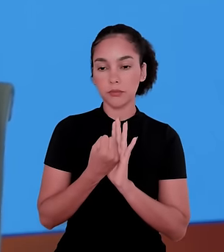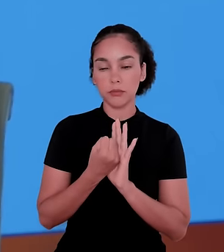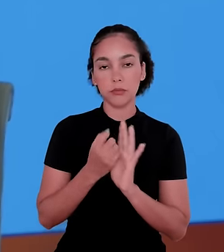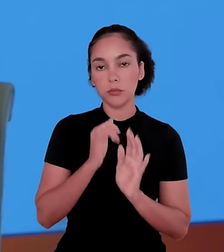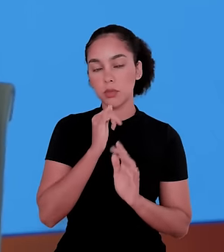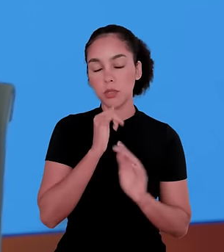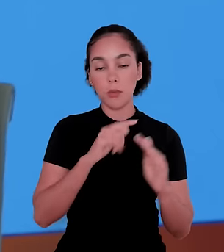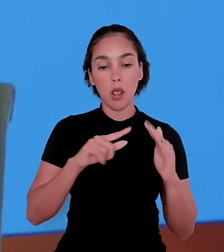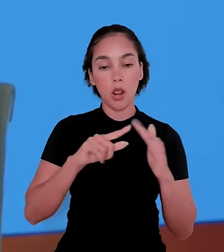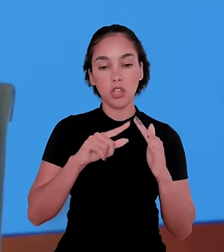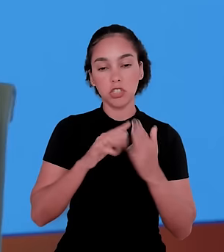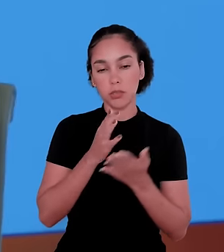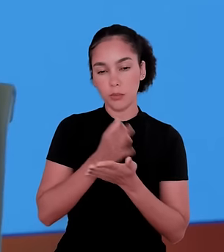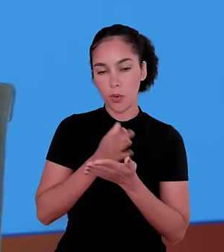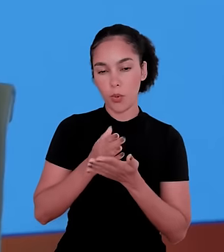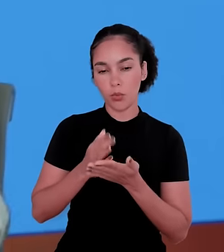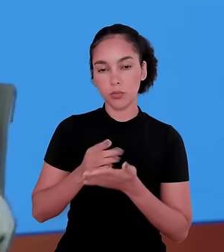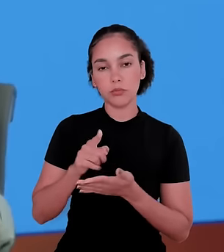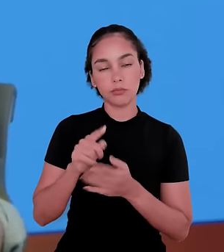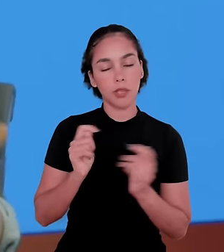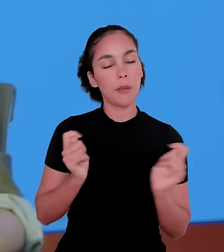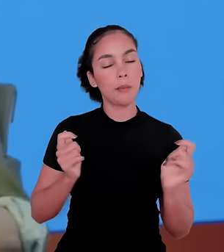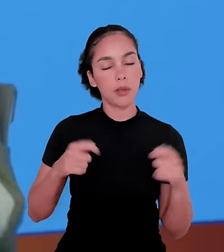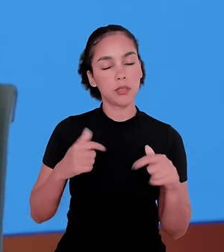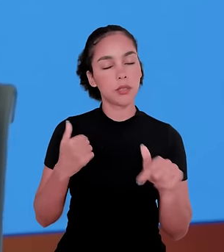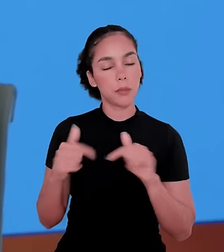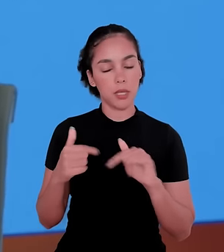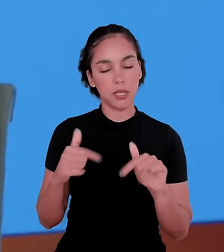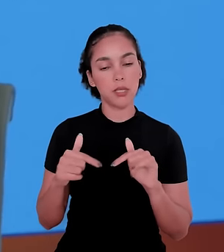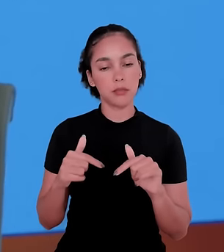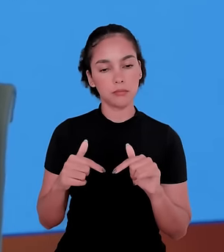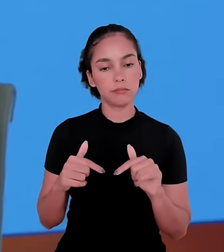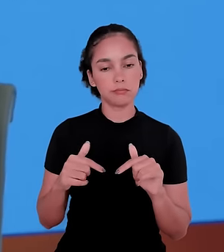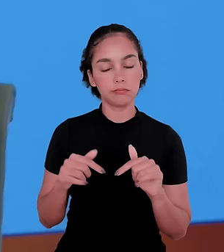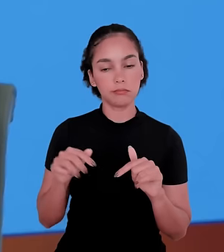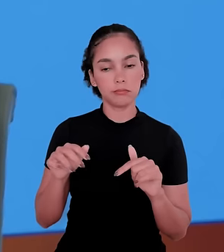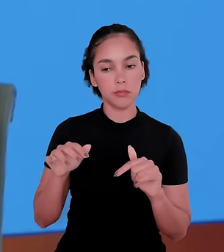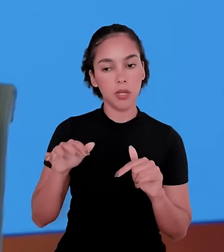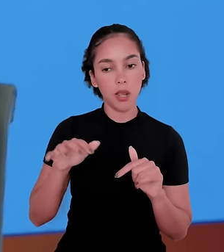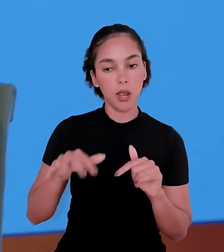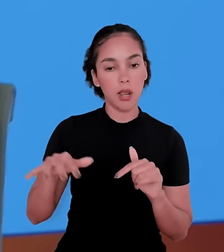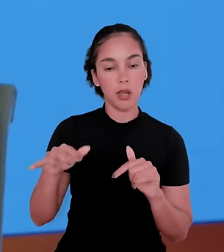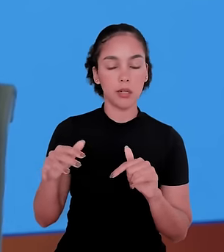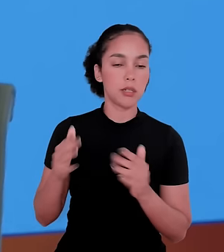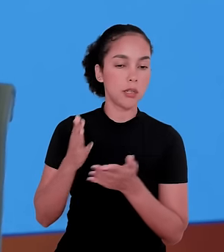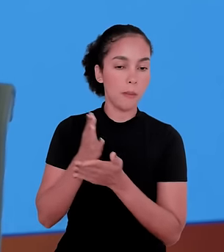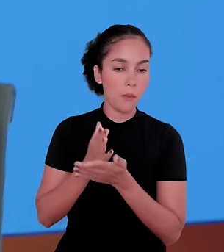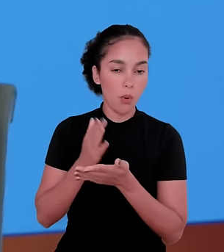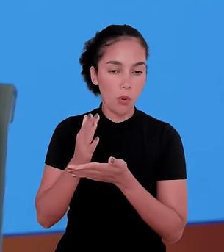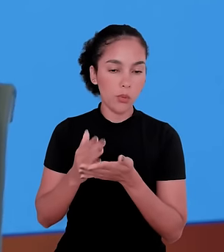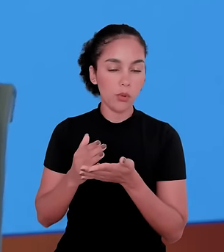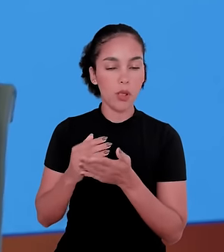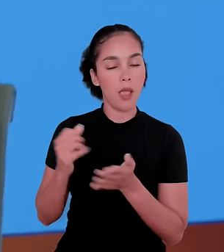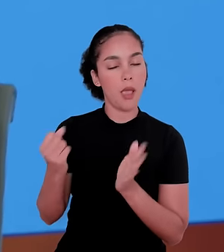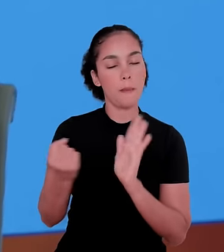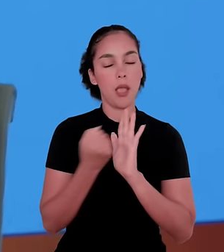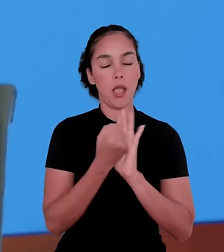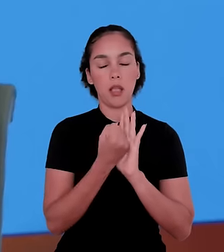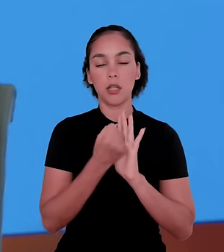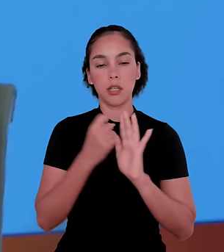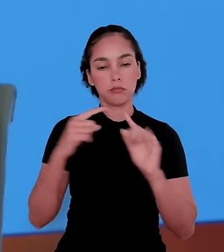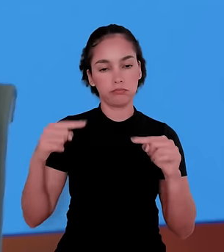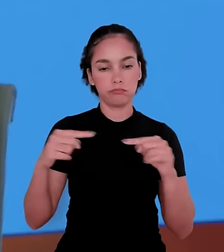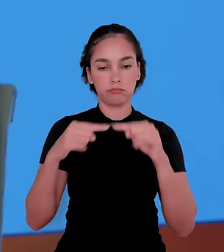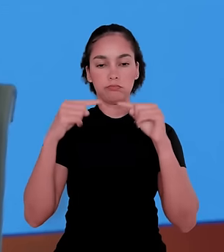loja de bolos Então você tem a capacidade de trabalhar né de trabalhar naquele campo de bolos e a marca tem a ver com com